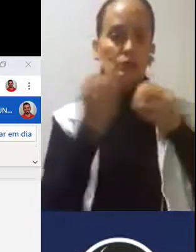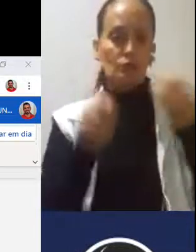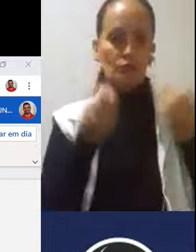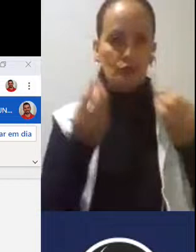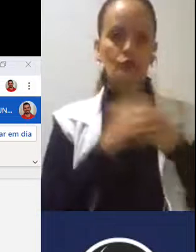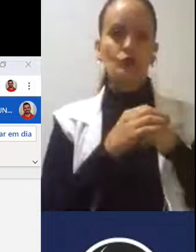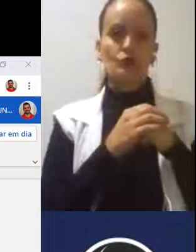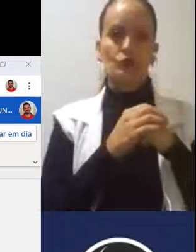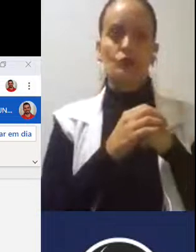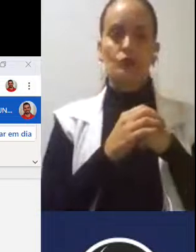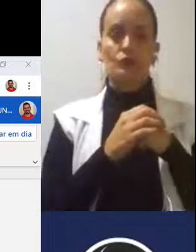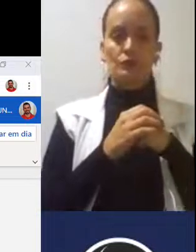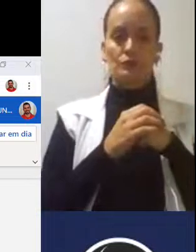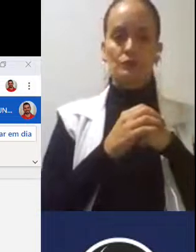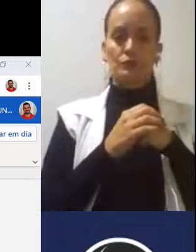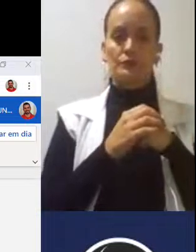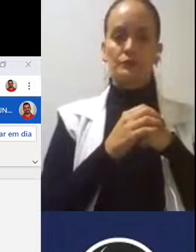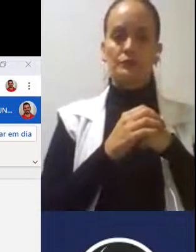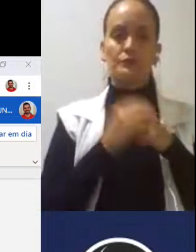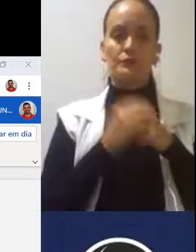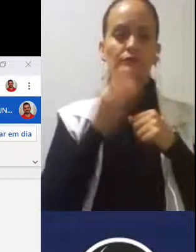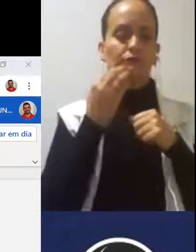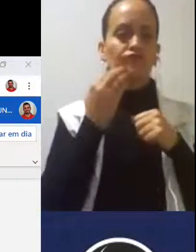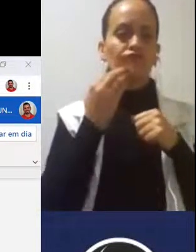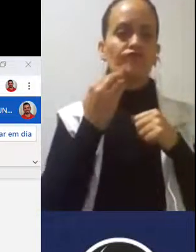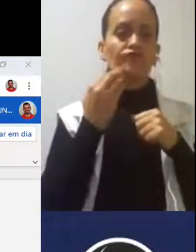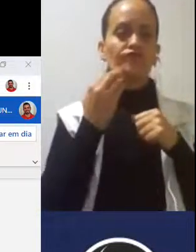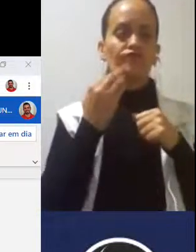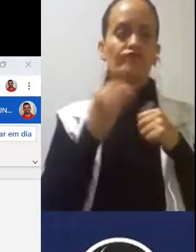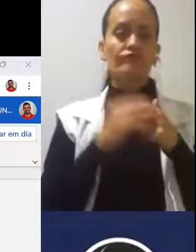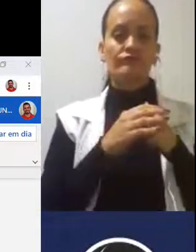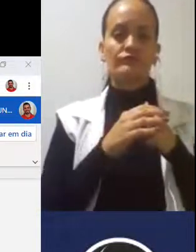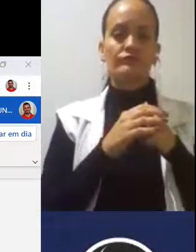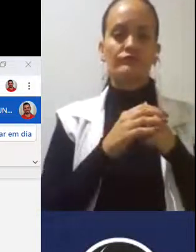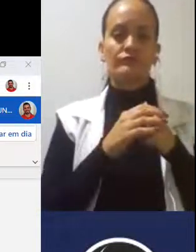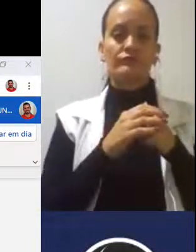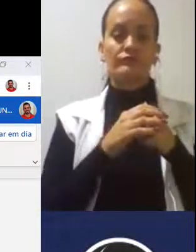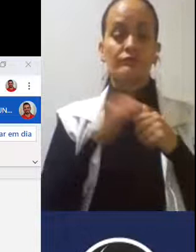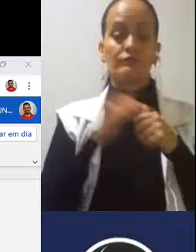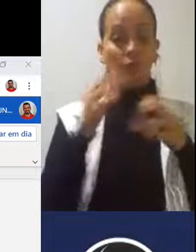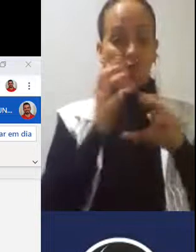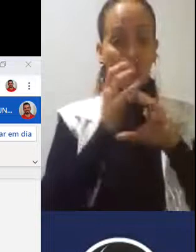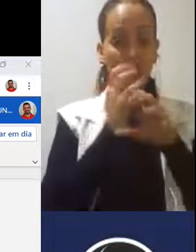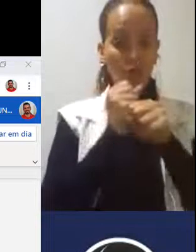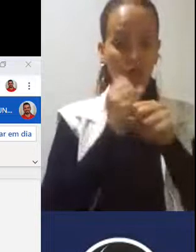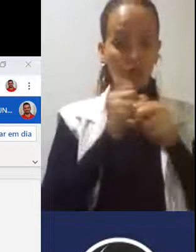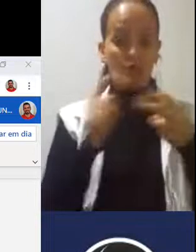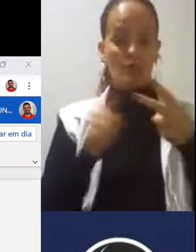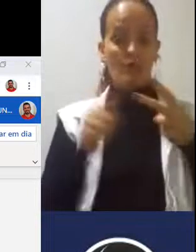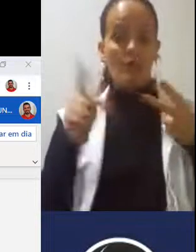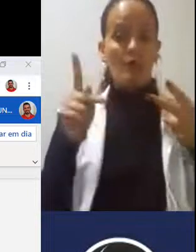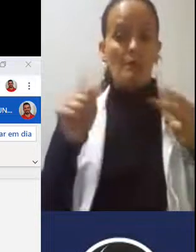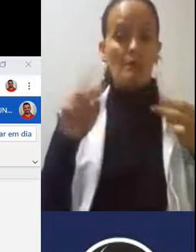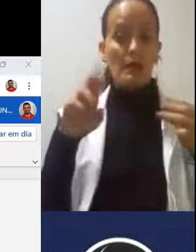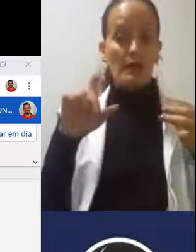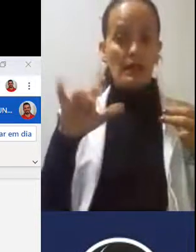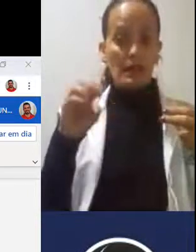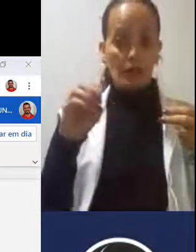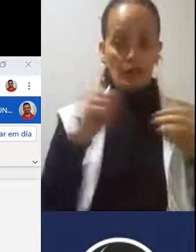a resistência em paralelo, tranquilo? Então, nesse caso aqui, ó, como a gente